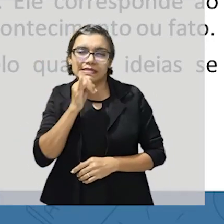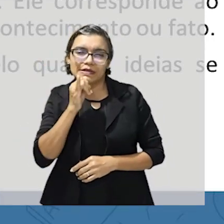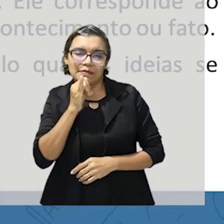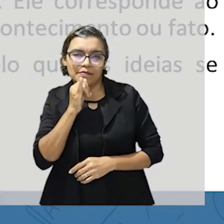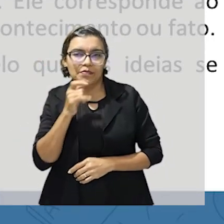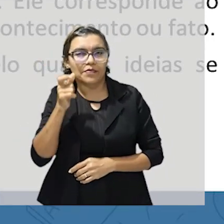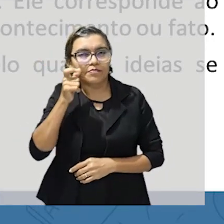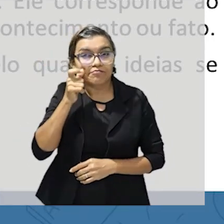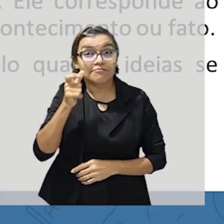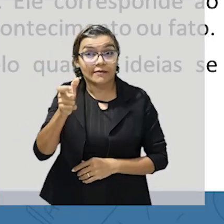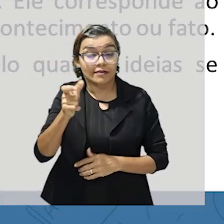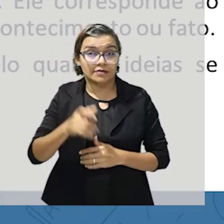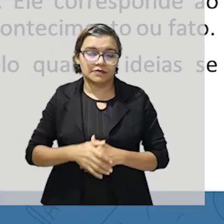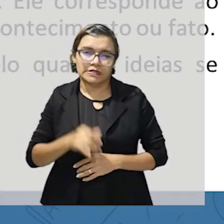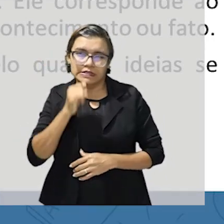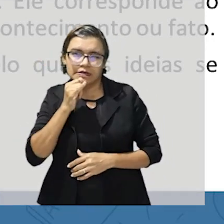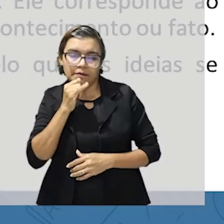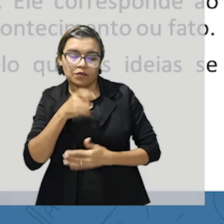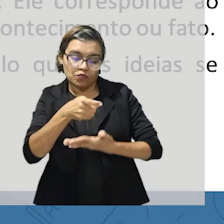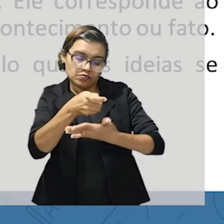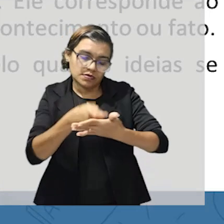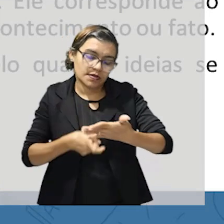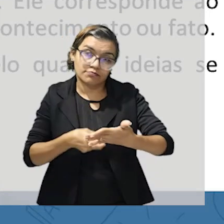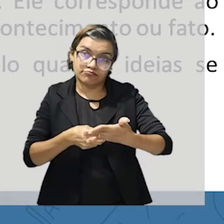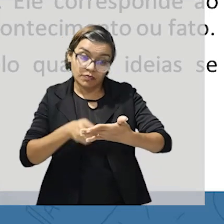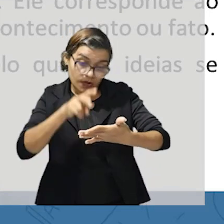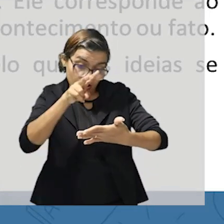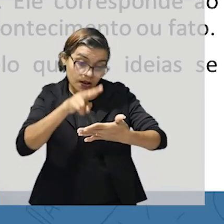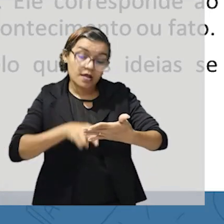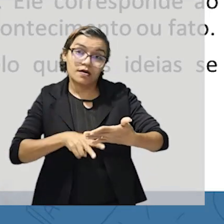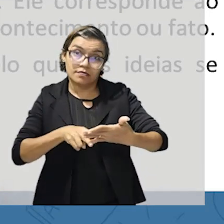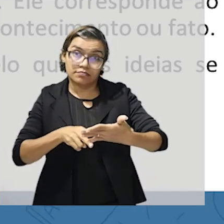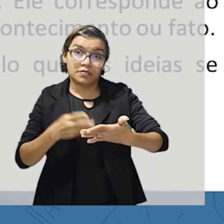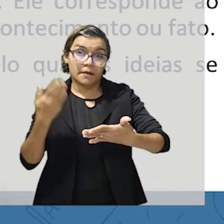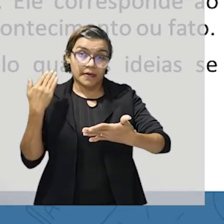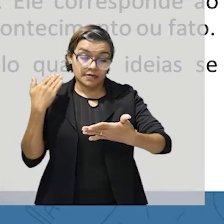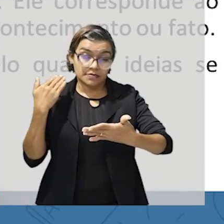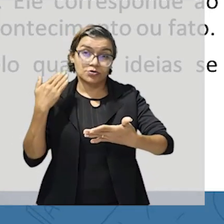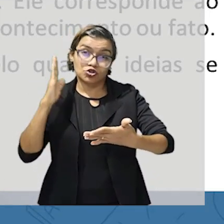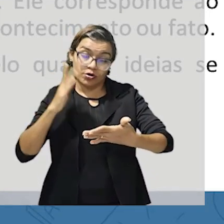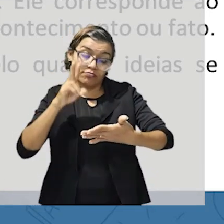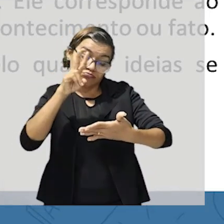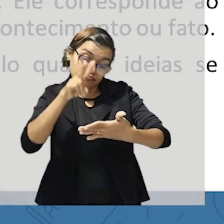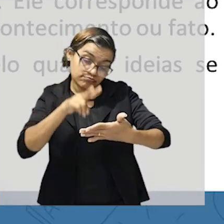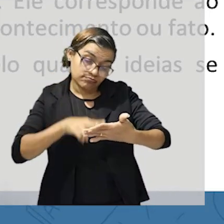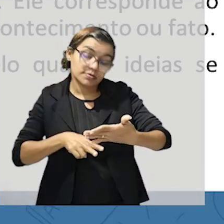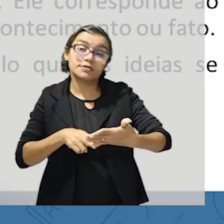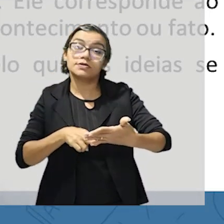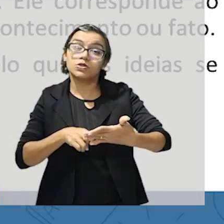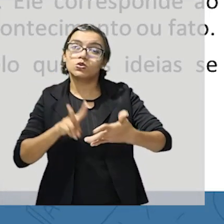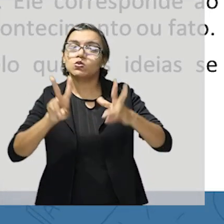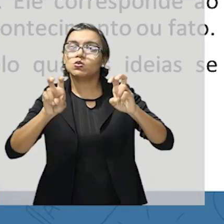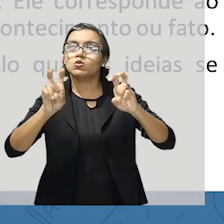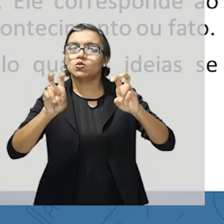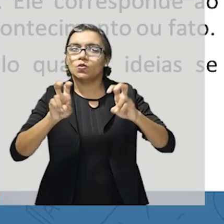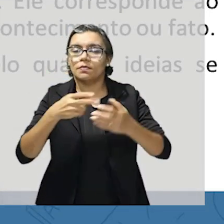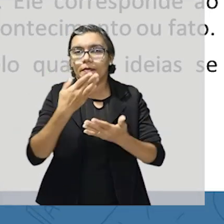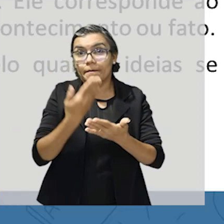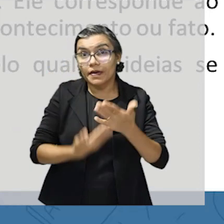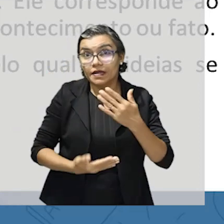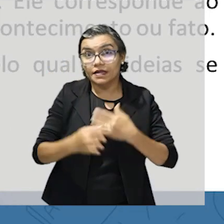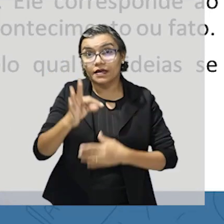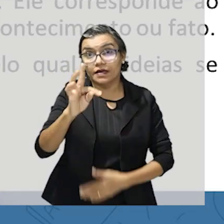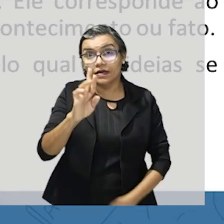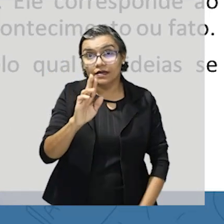porque você ler um texto como eu li numa aula passada sobre perder a